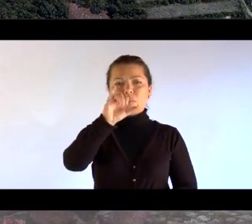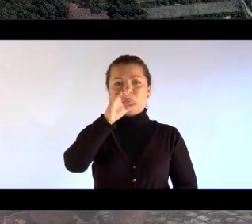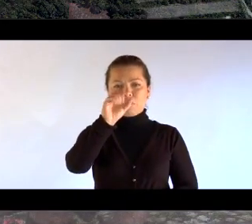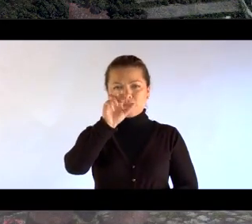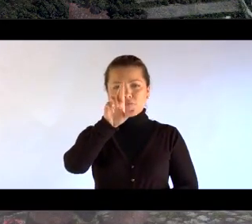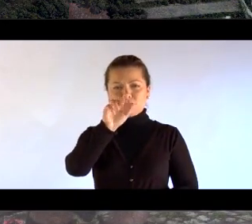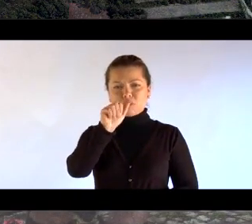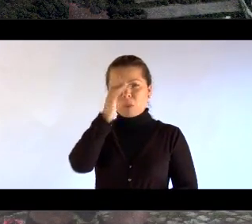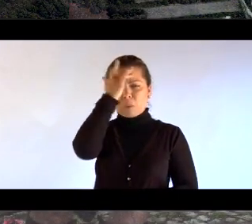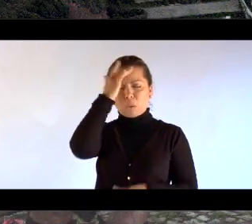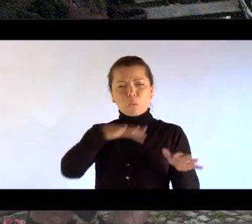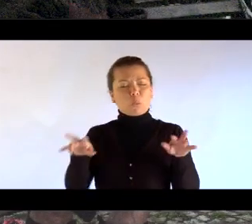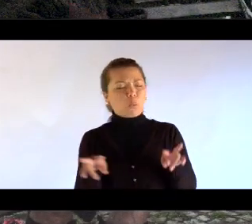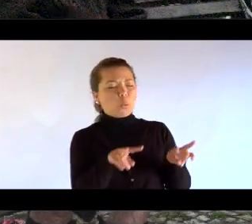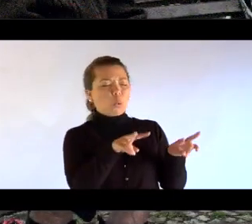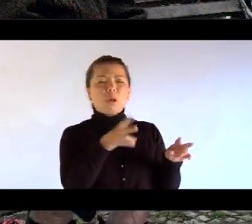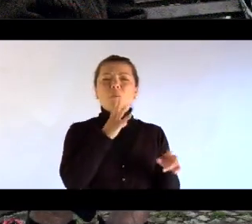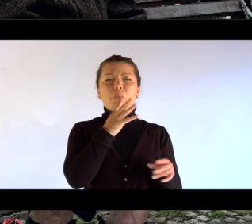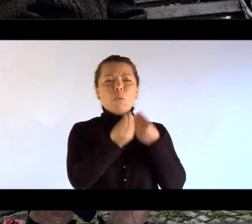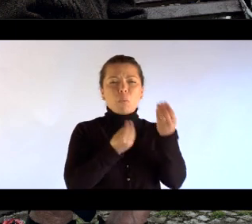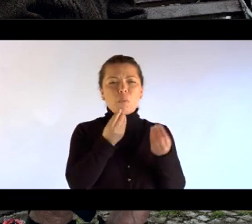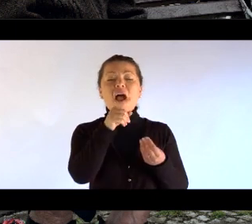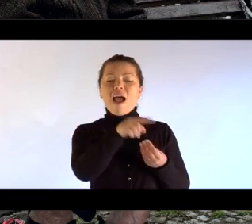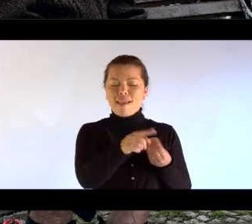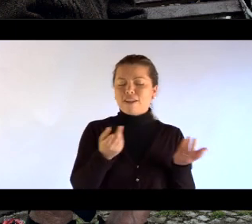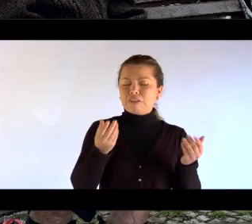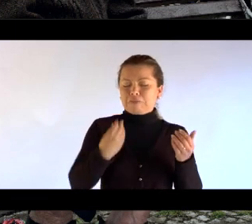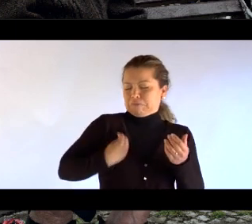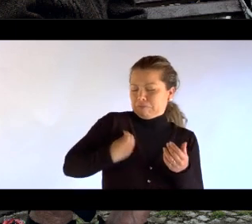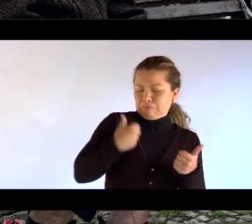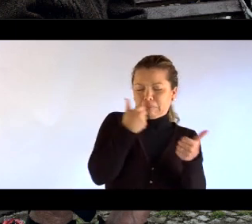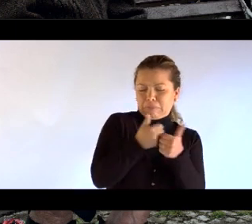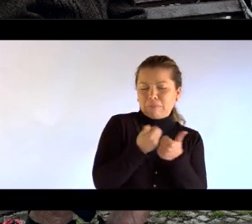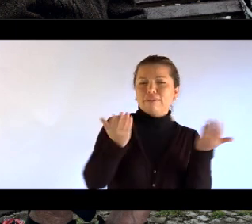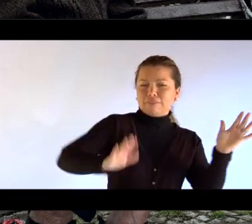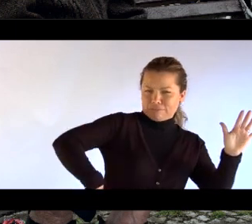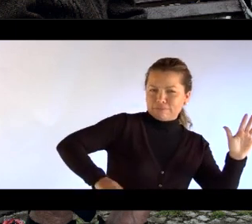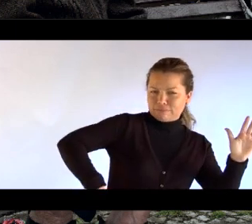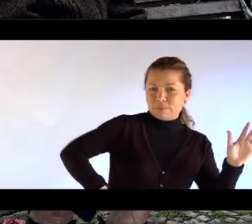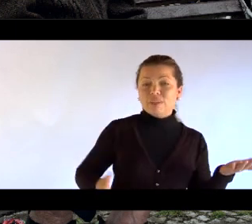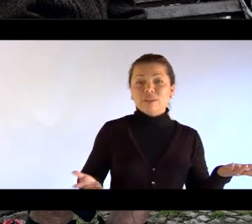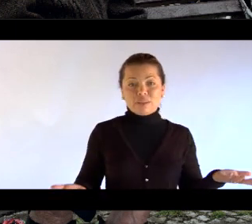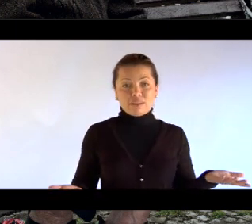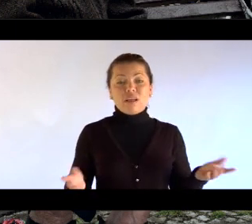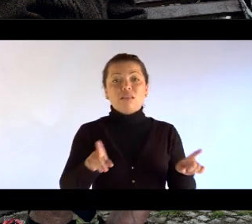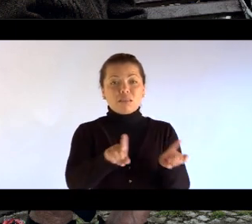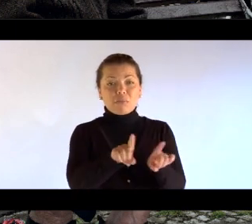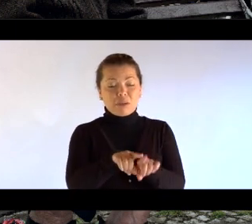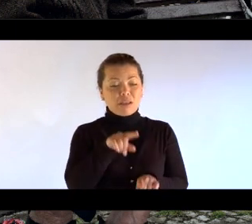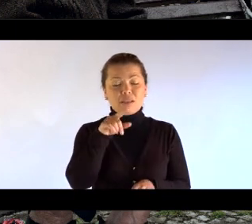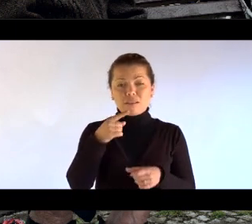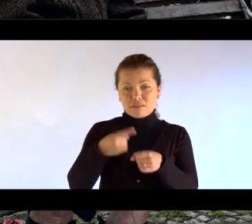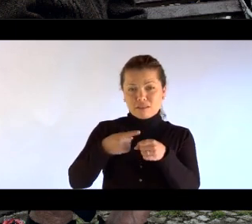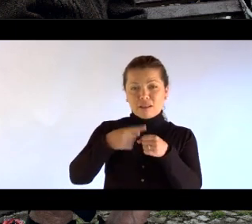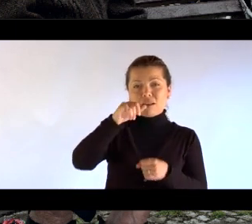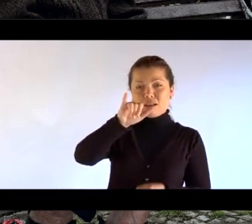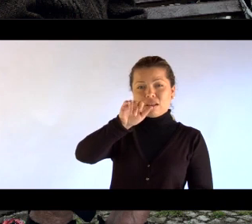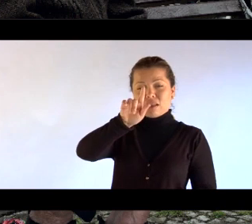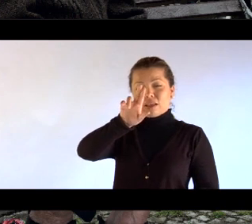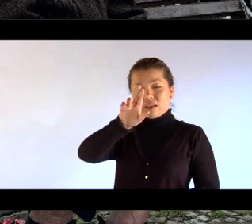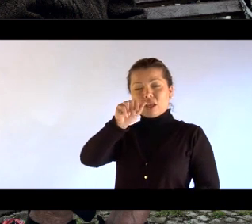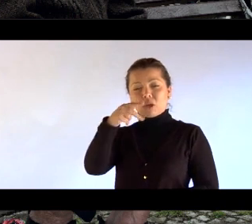os tempos do povoado em Icapara, a importância da Romaria do Bom Jesus é tamanha que já em 1683